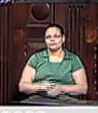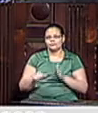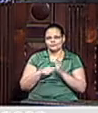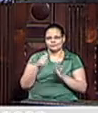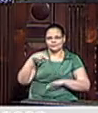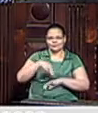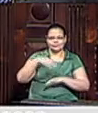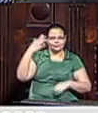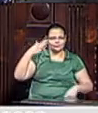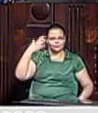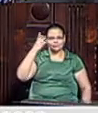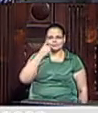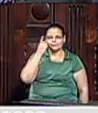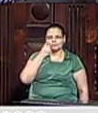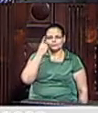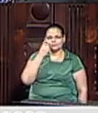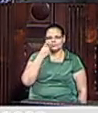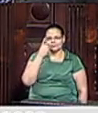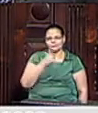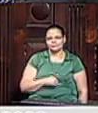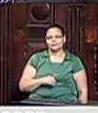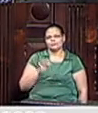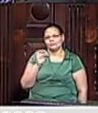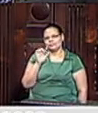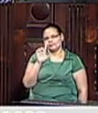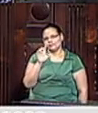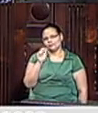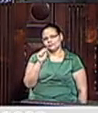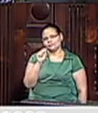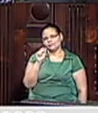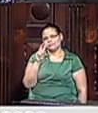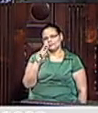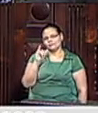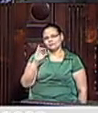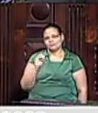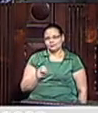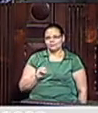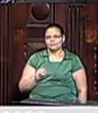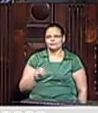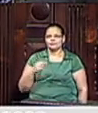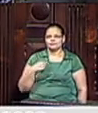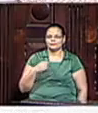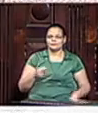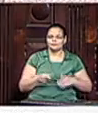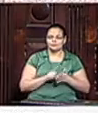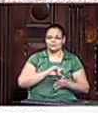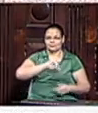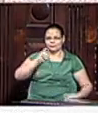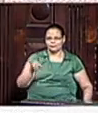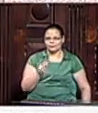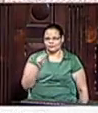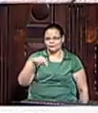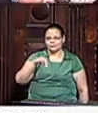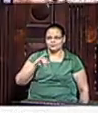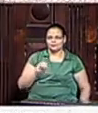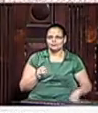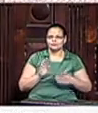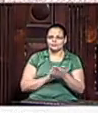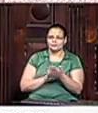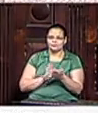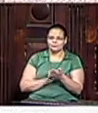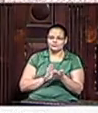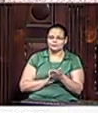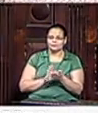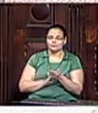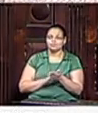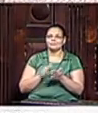orador inscrito é o nobre deputado Flávio Serafini, antes, porém, deputado Jânio Mendes. Quero apenas parabenizar Vossa Excelência pela